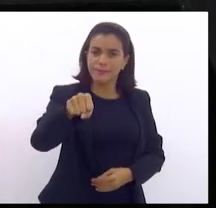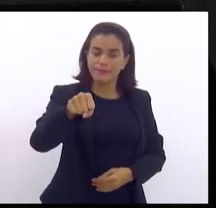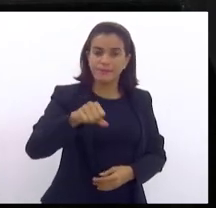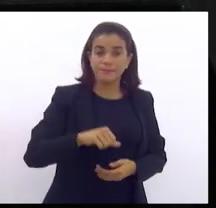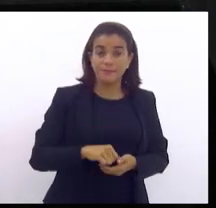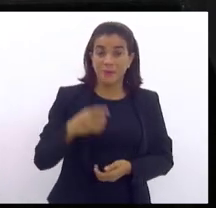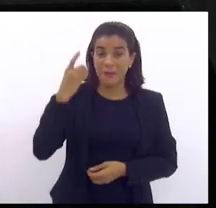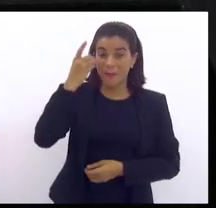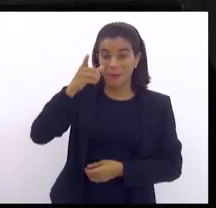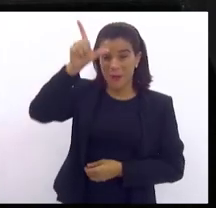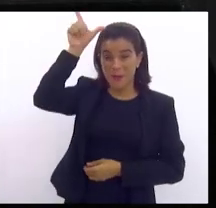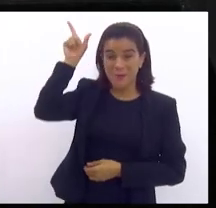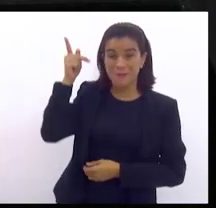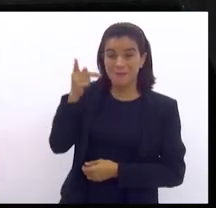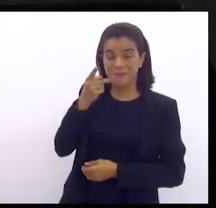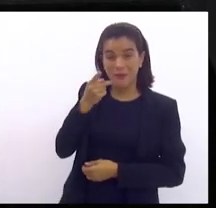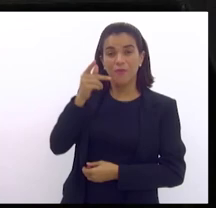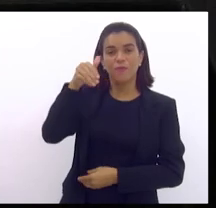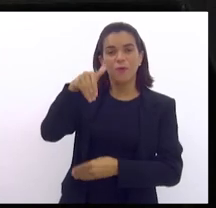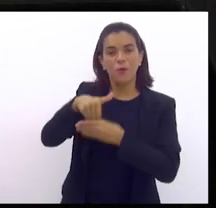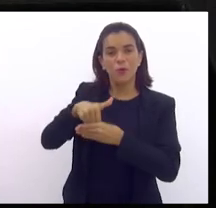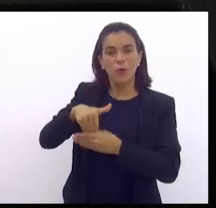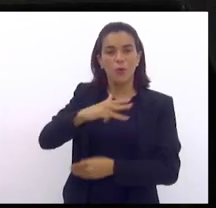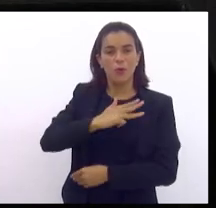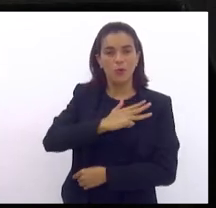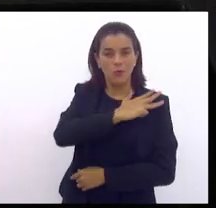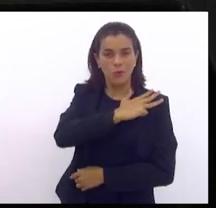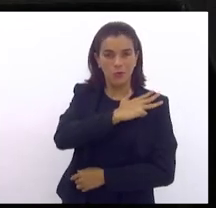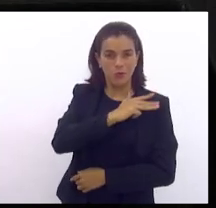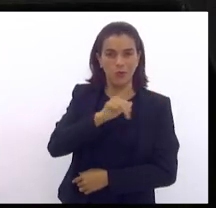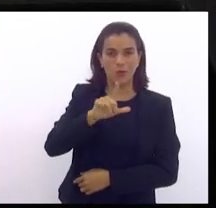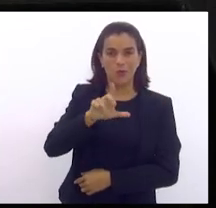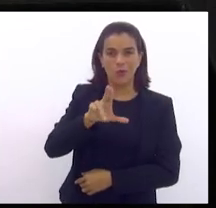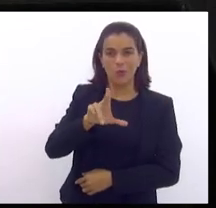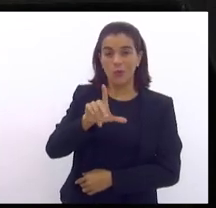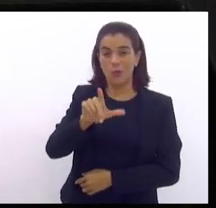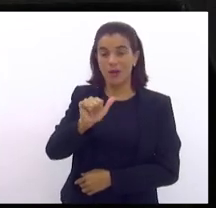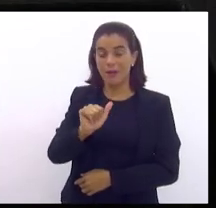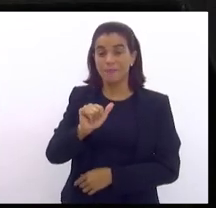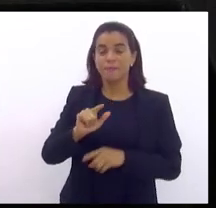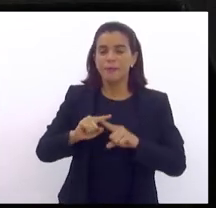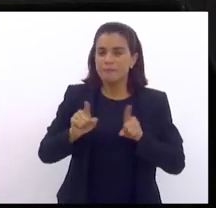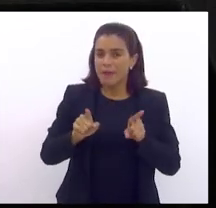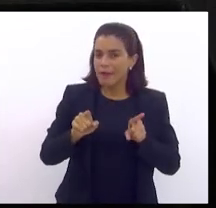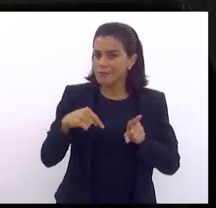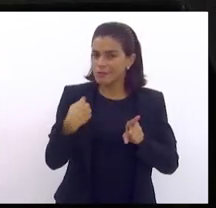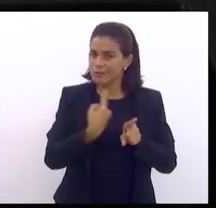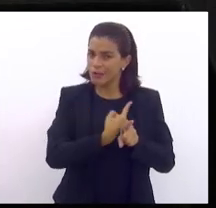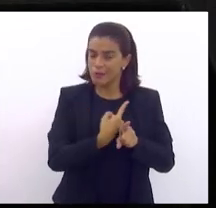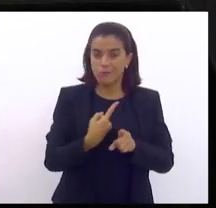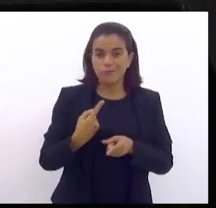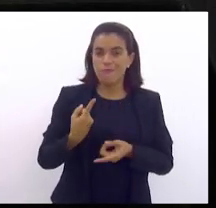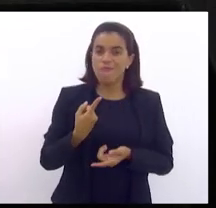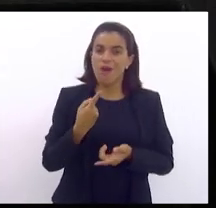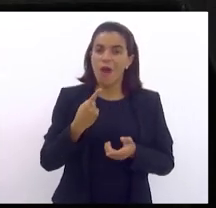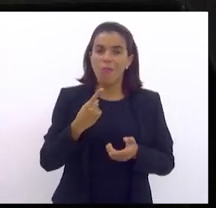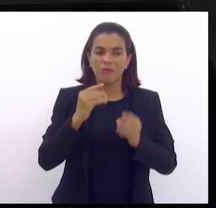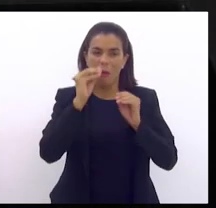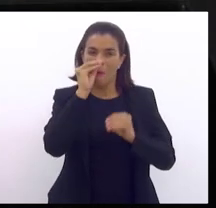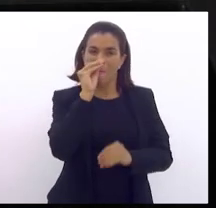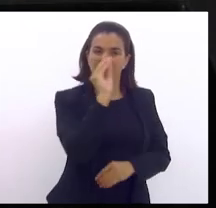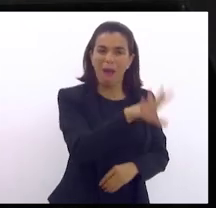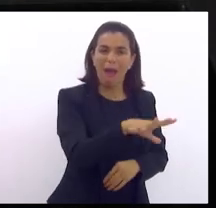Doutor Luiz Paulo votou no atual presidente Lula. Mas nem por isso vamos faltar com respeito um com o